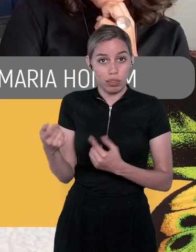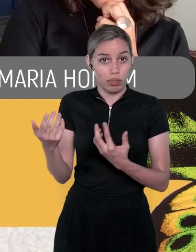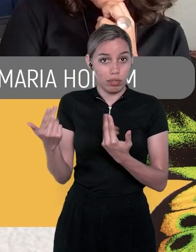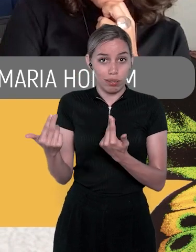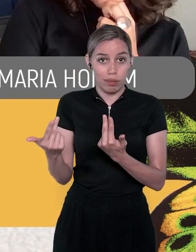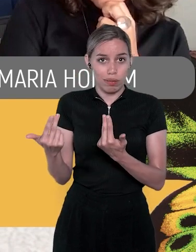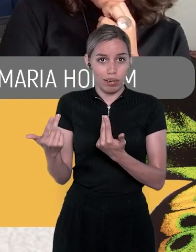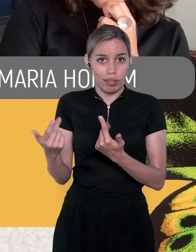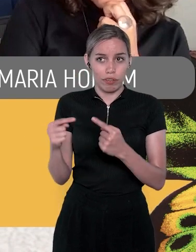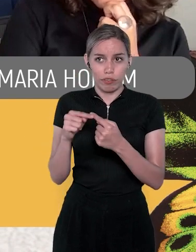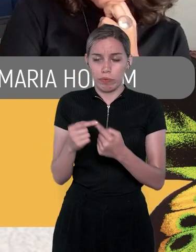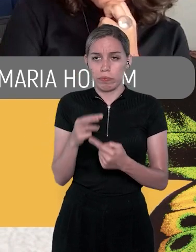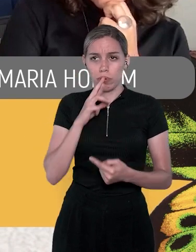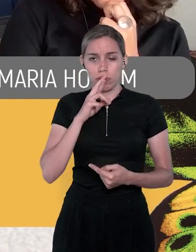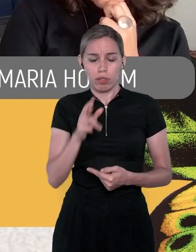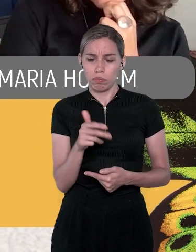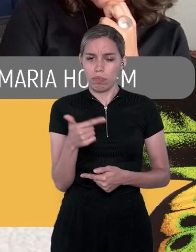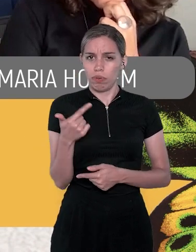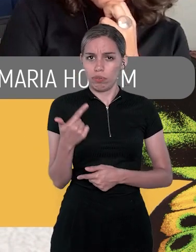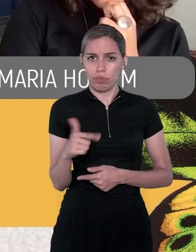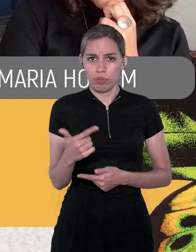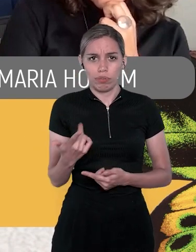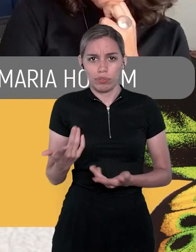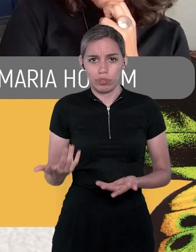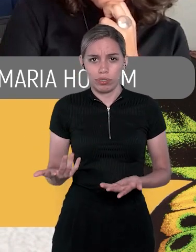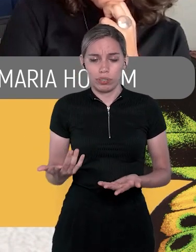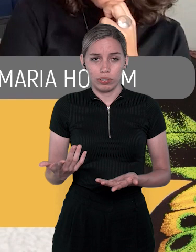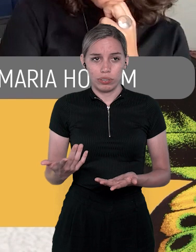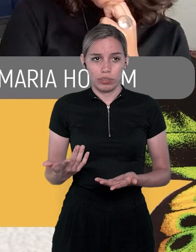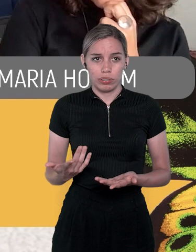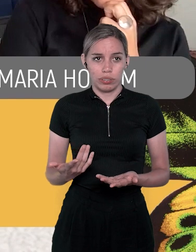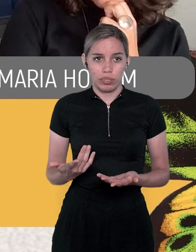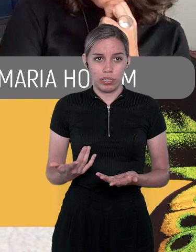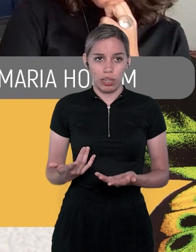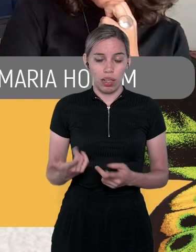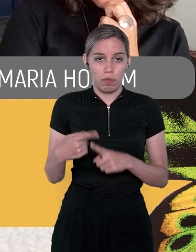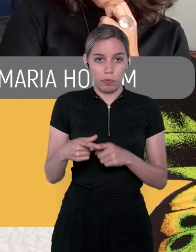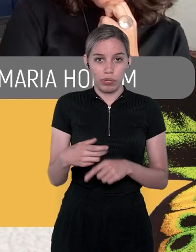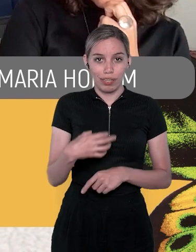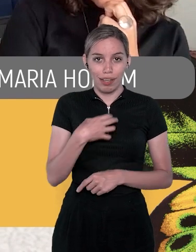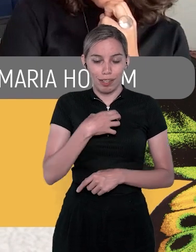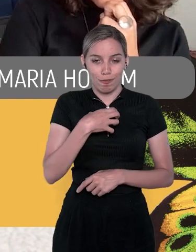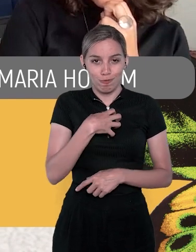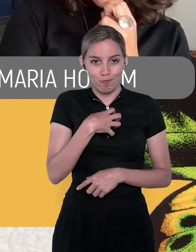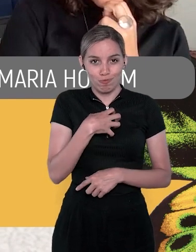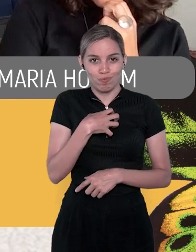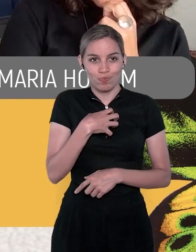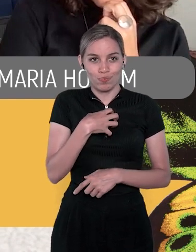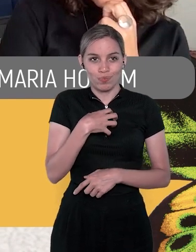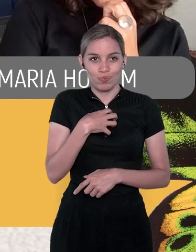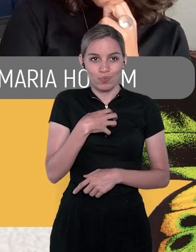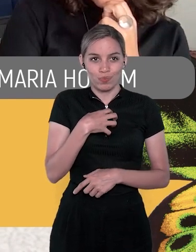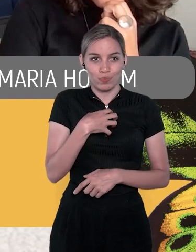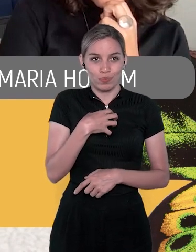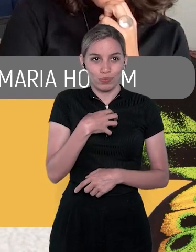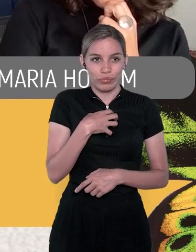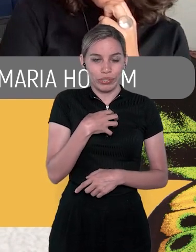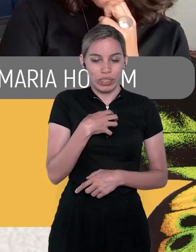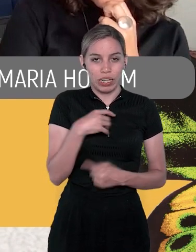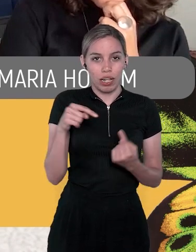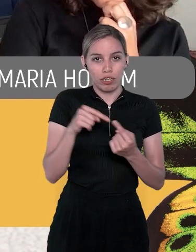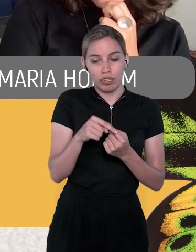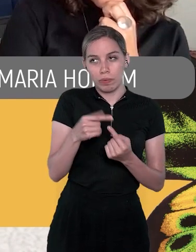não tem né, o que dizer a respeito. Porque esses sentimentos, entendeu? Quer dizer, é